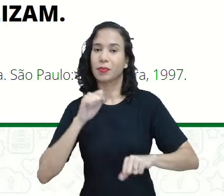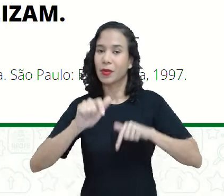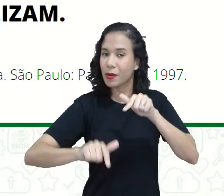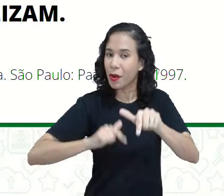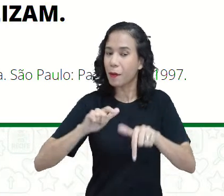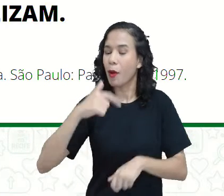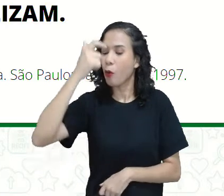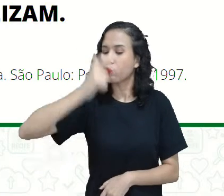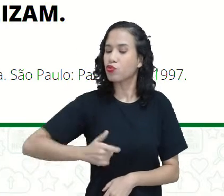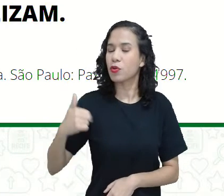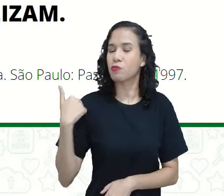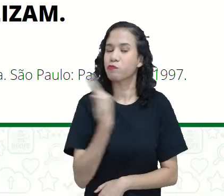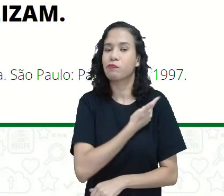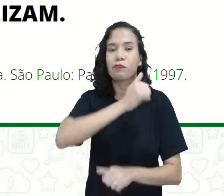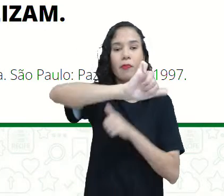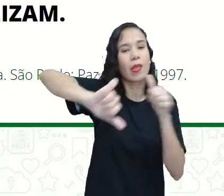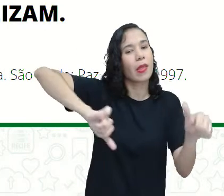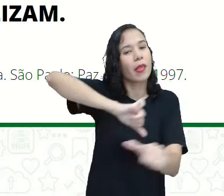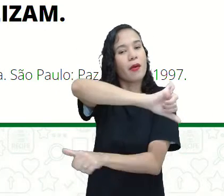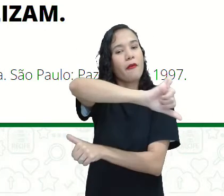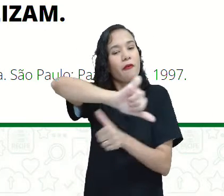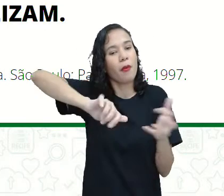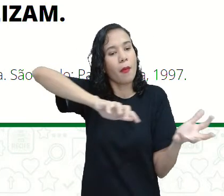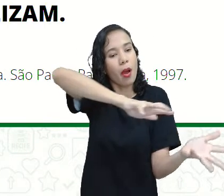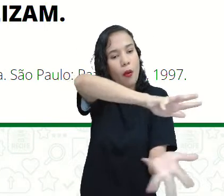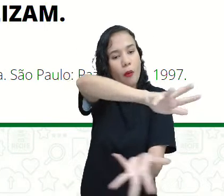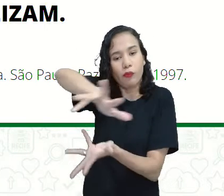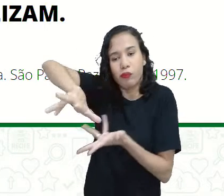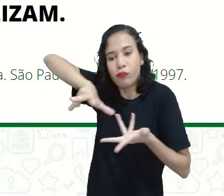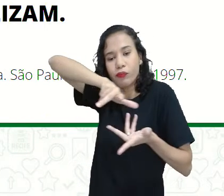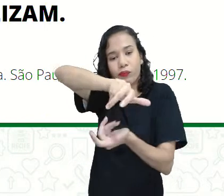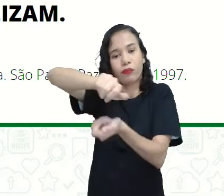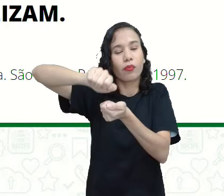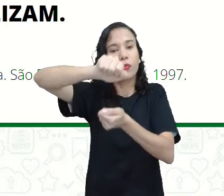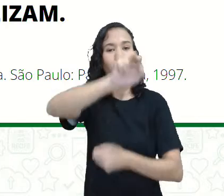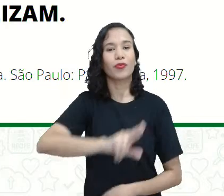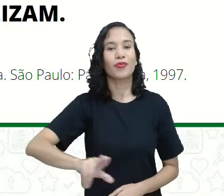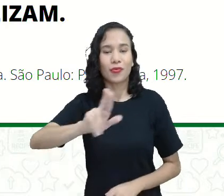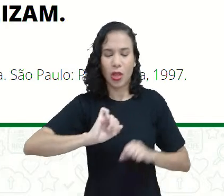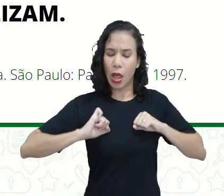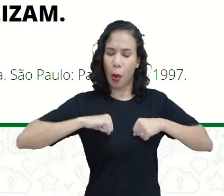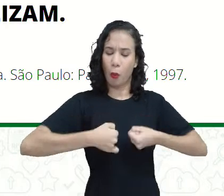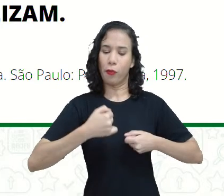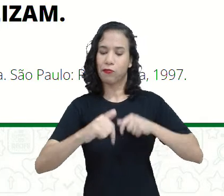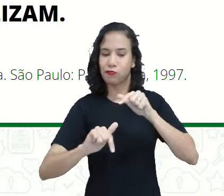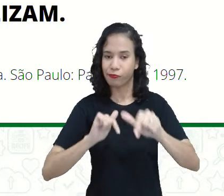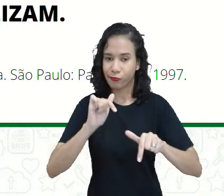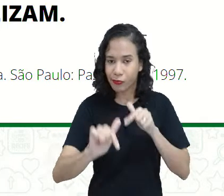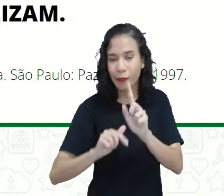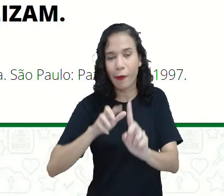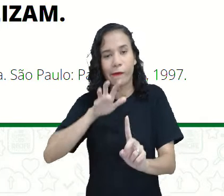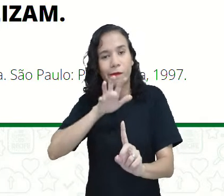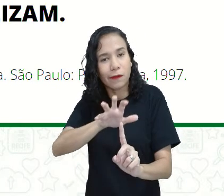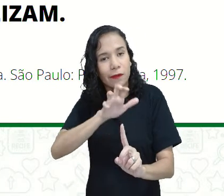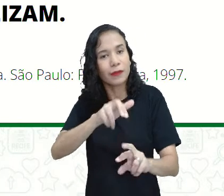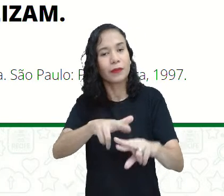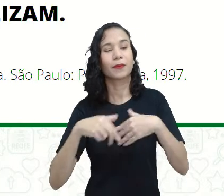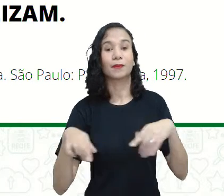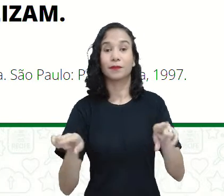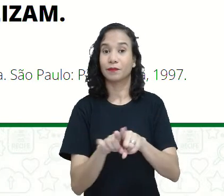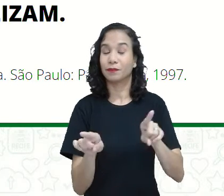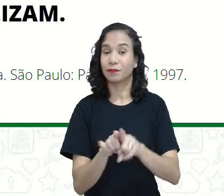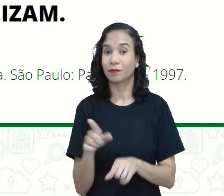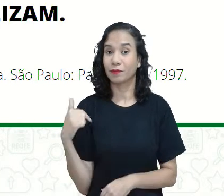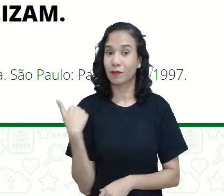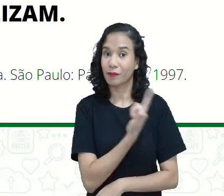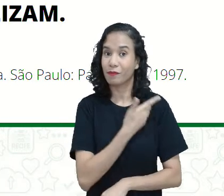maneira como nós transformamos o mundo através do nosso trabalho. E através do nosso trabalho também que a